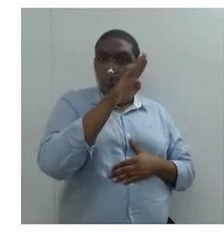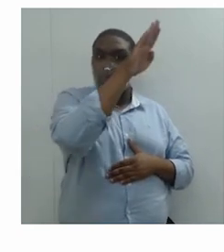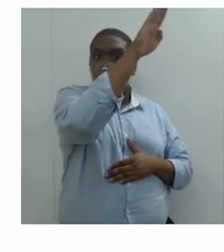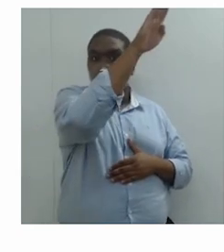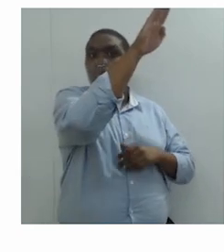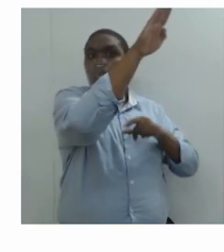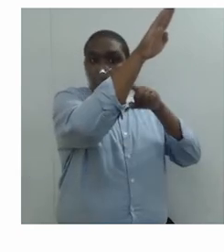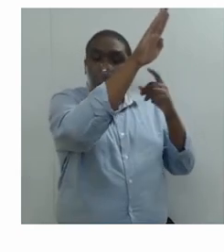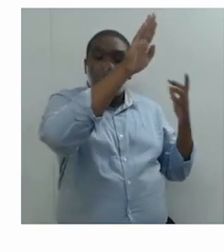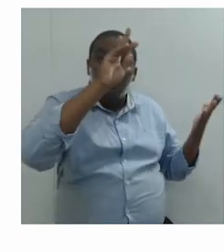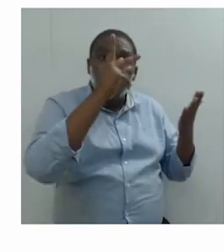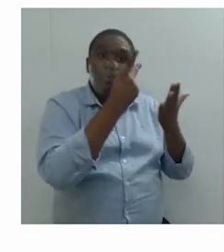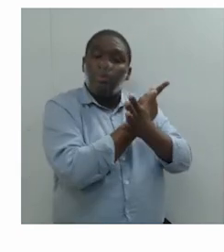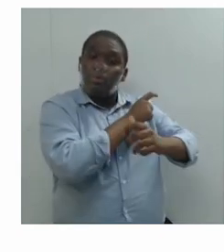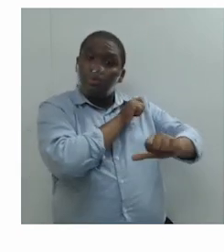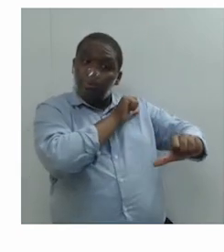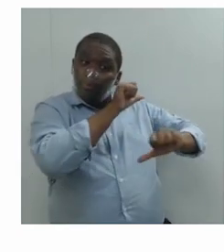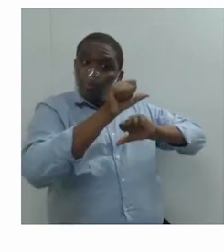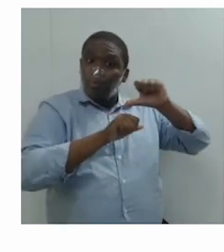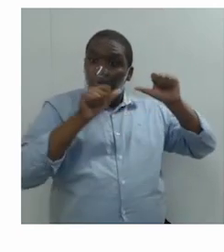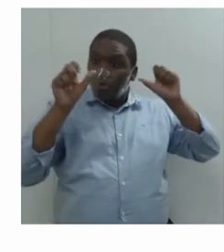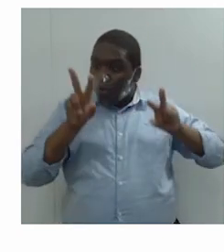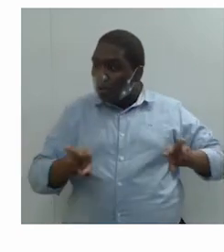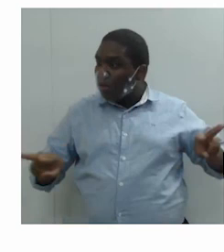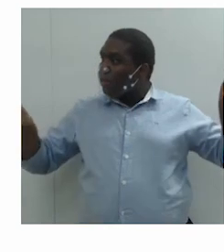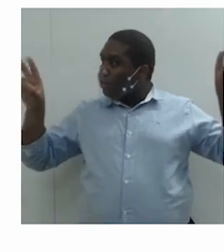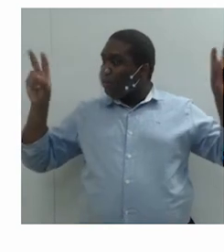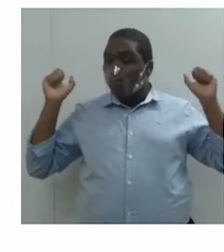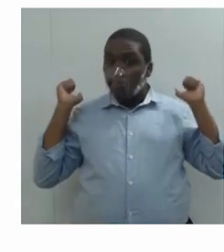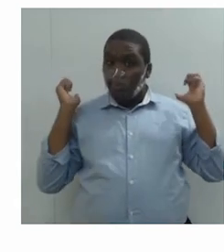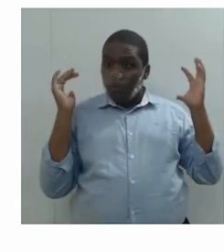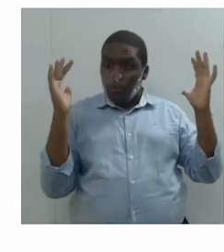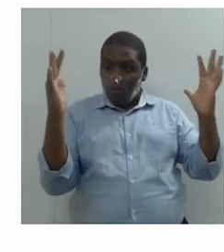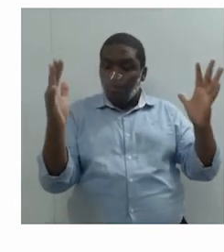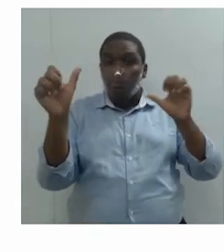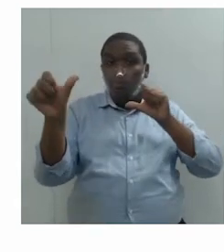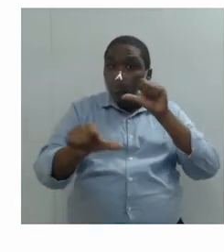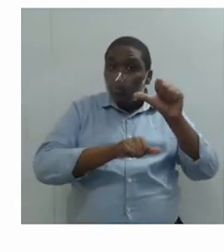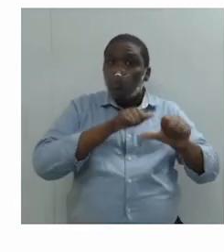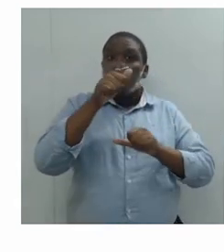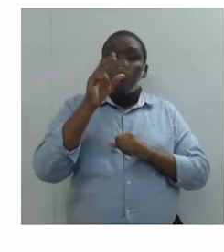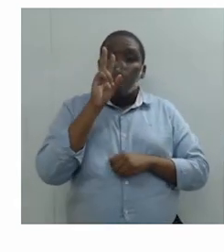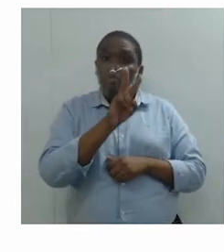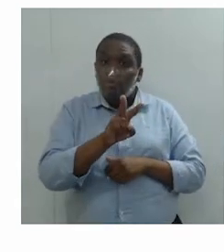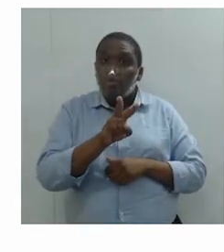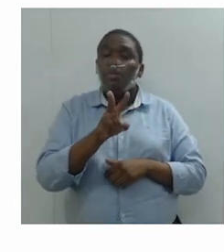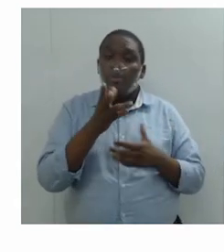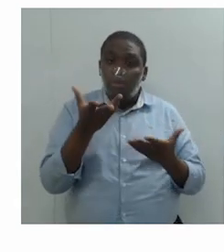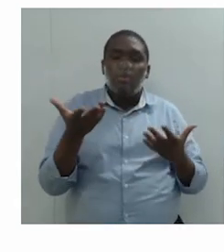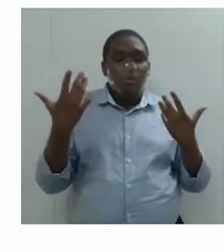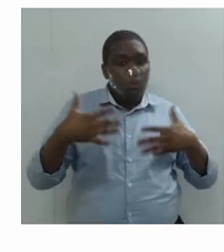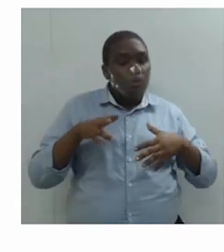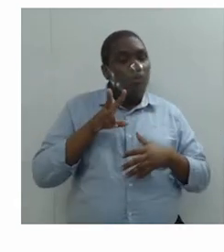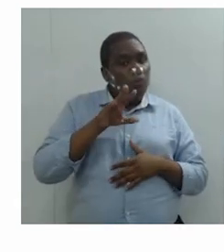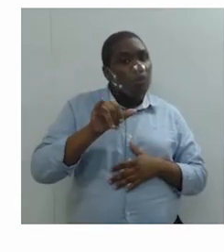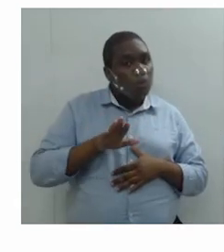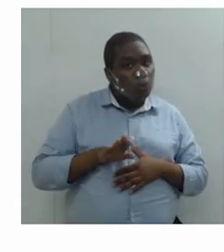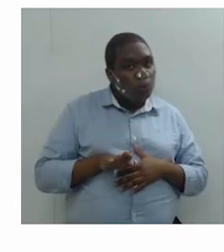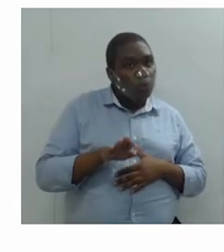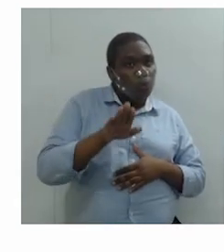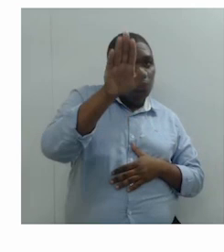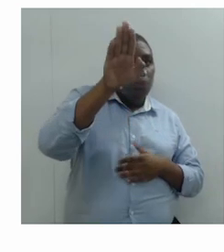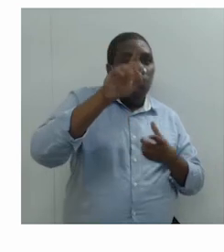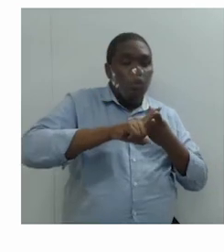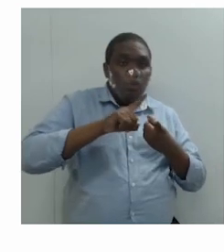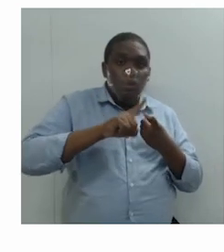acontecer uma modificação do relevo. Nós vamos ver a serra, vamos subir a serra. A